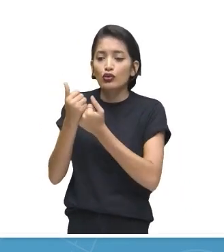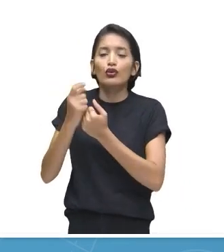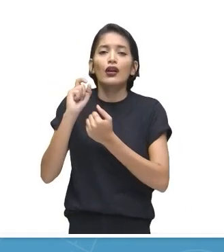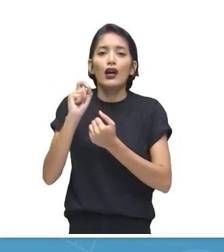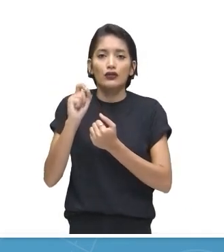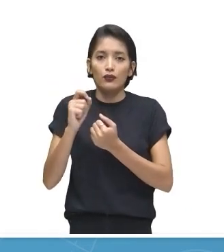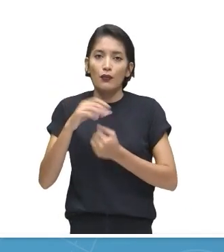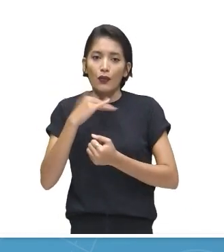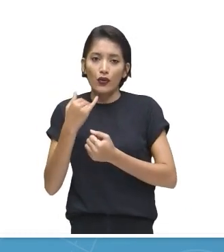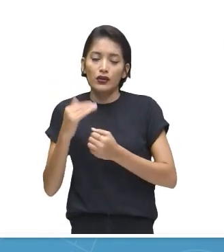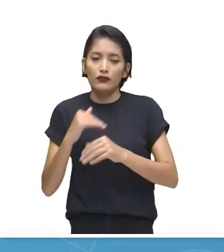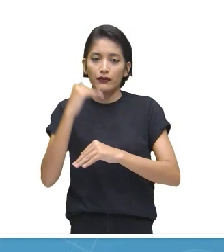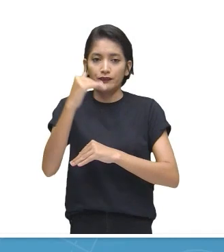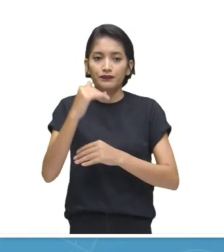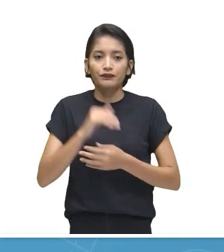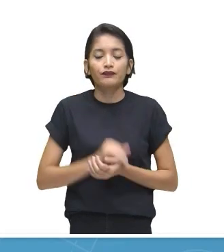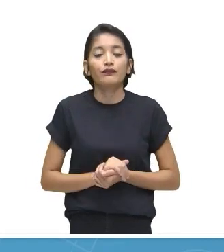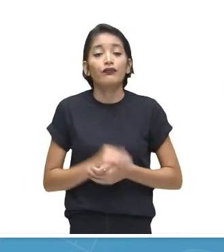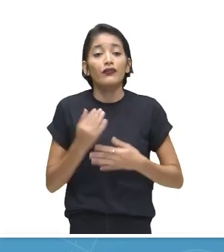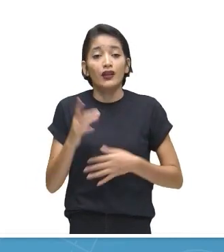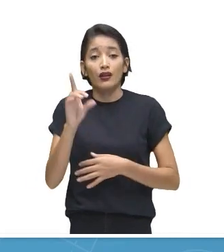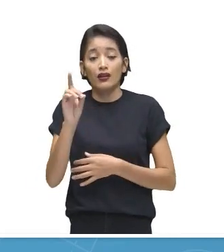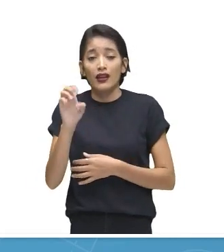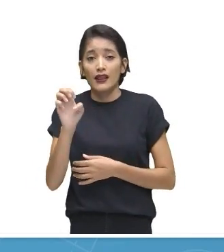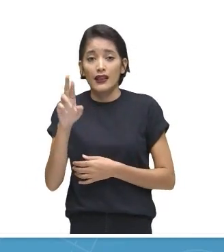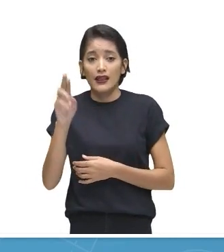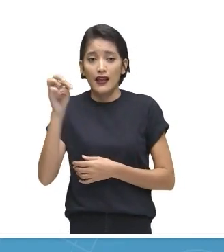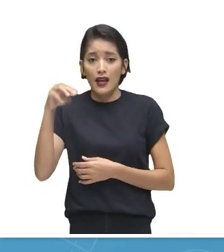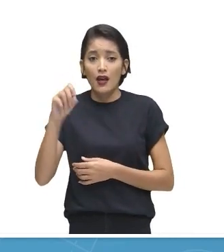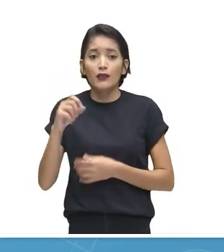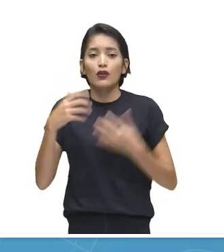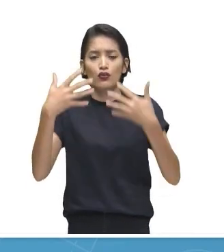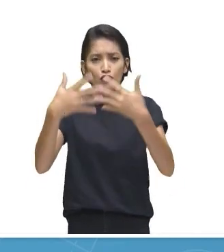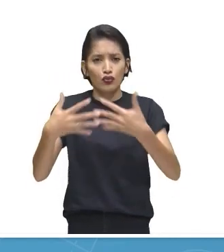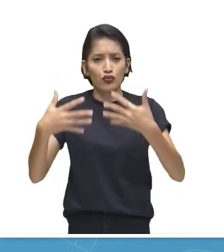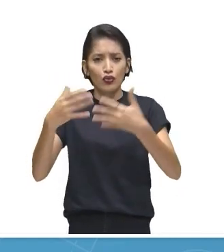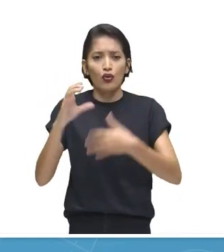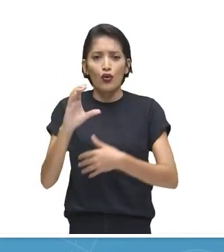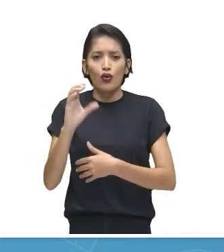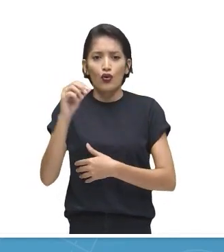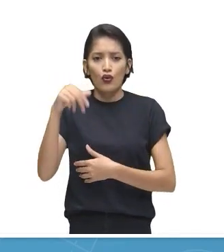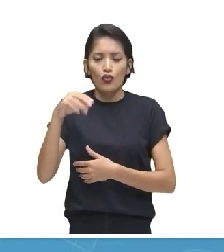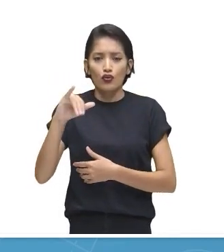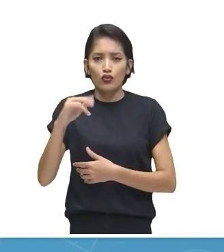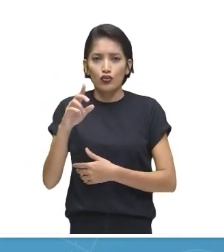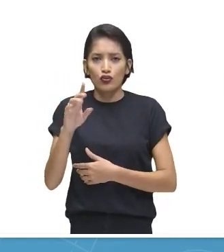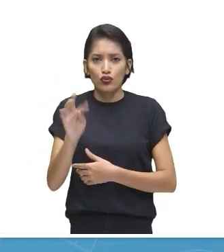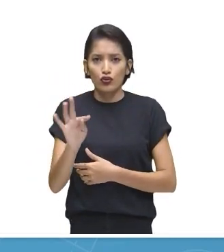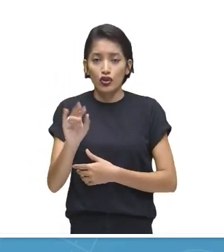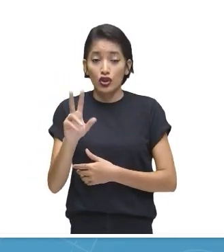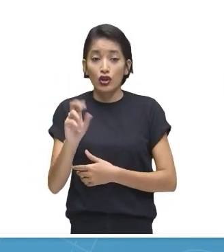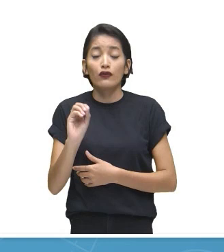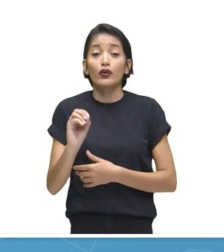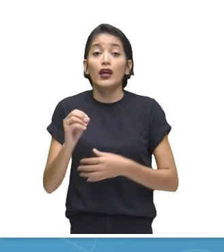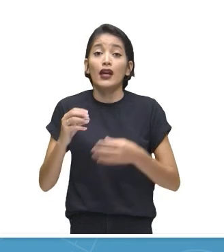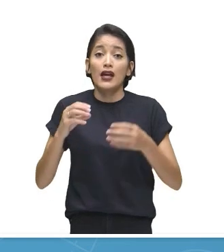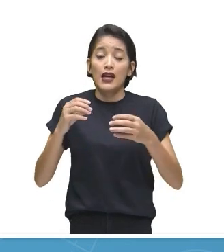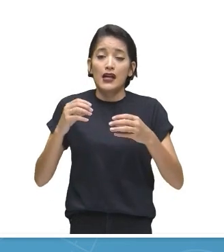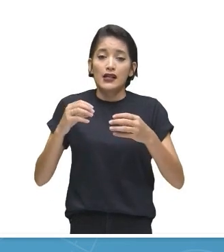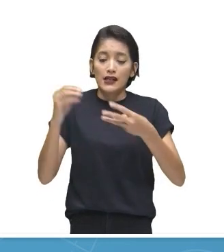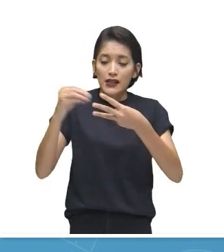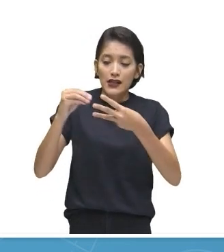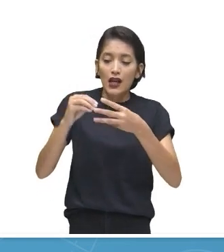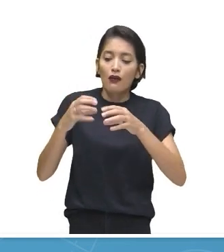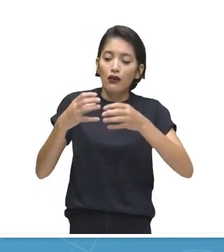superfície da pele. A derme é constituída por tecido conjuntivo, onde as células são mais separadas e há a presença